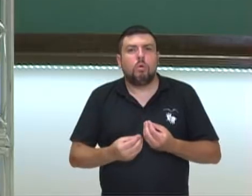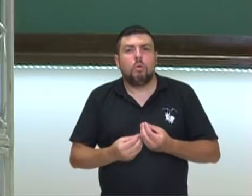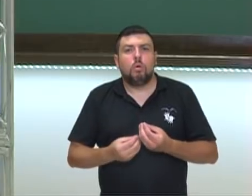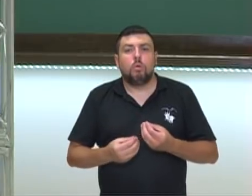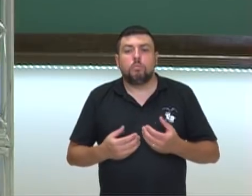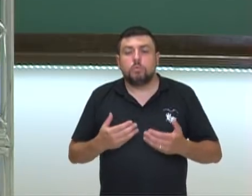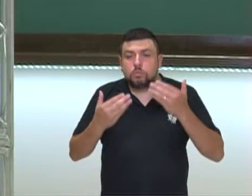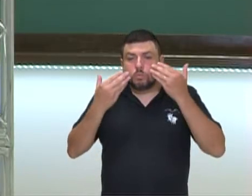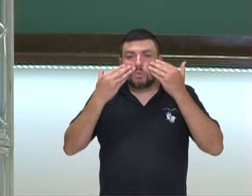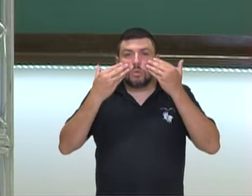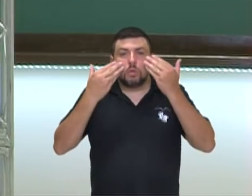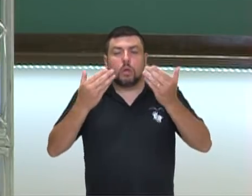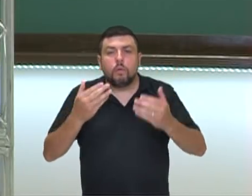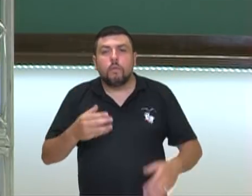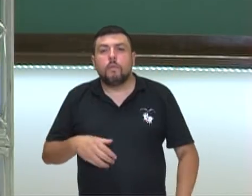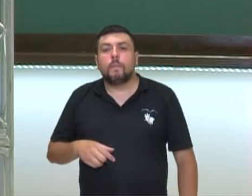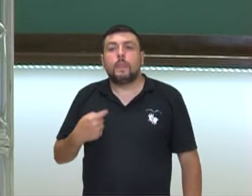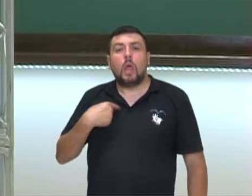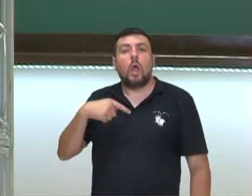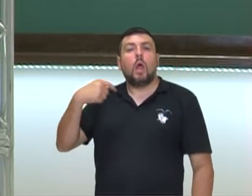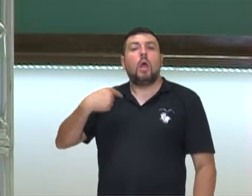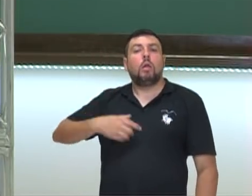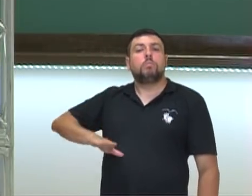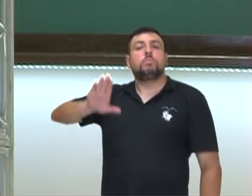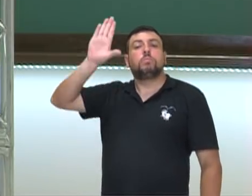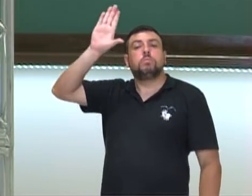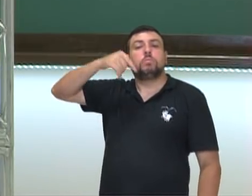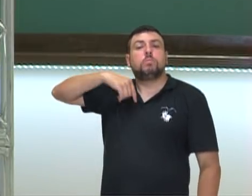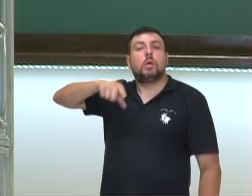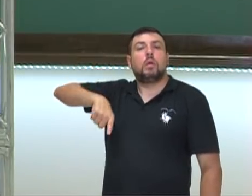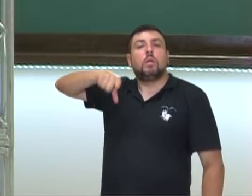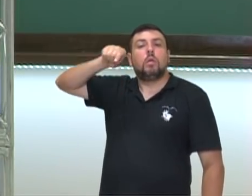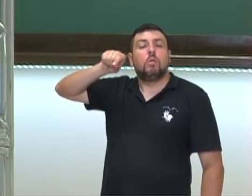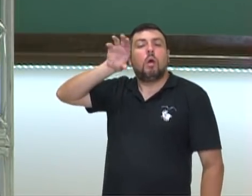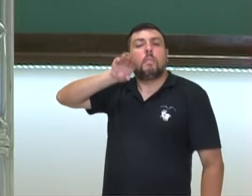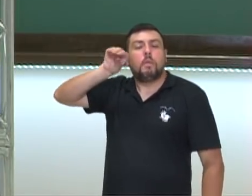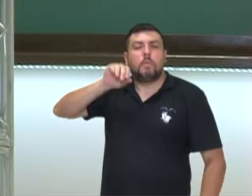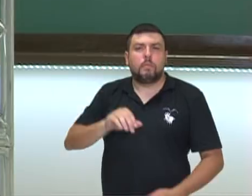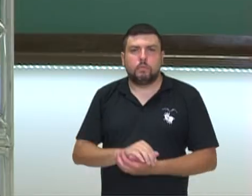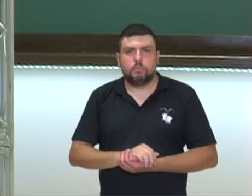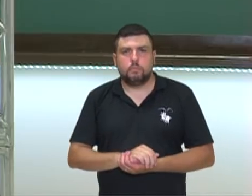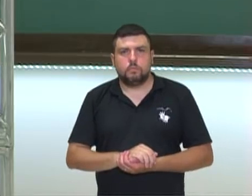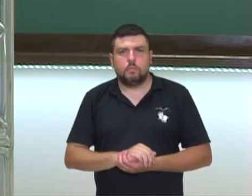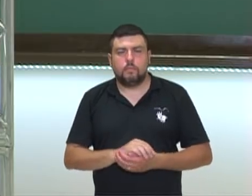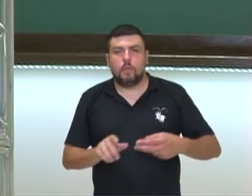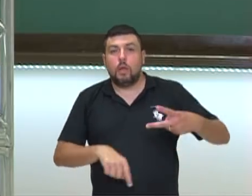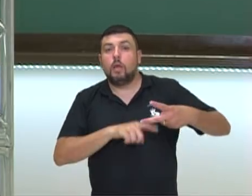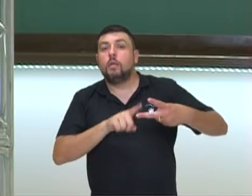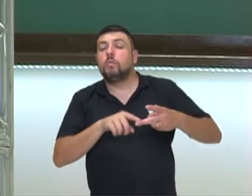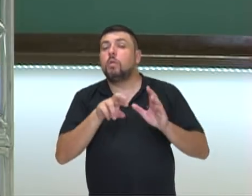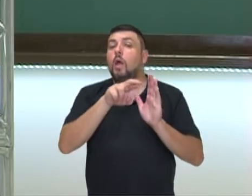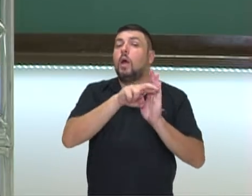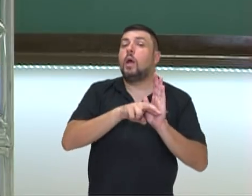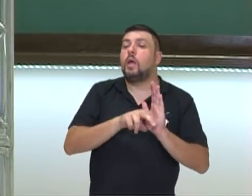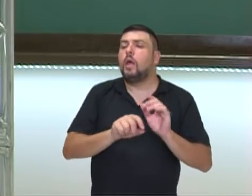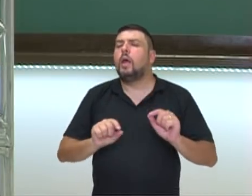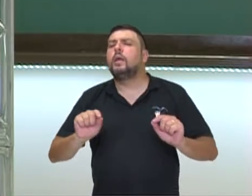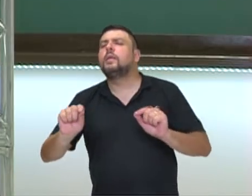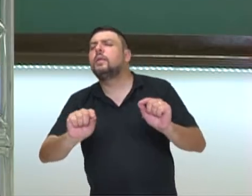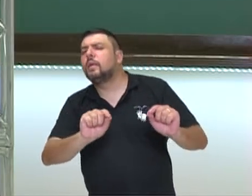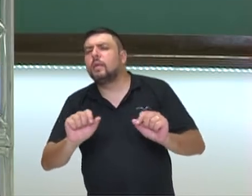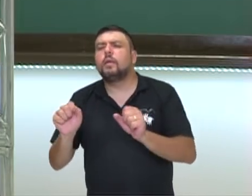saberia em quem você está votando. Ainda, como regra, quem pode participar dessa votação?